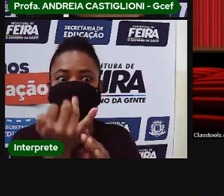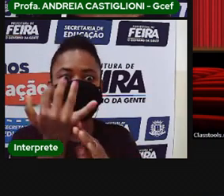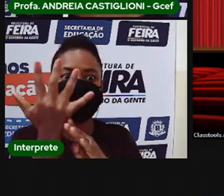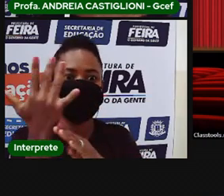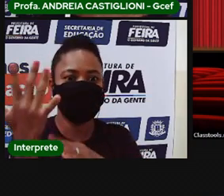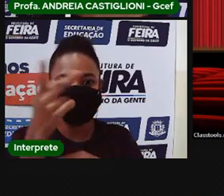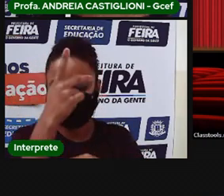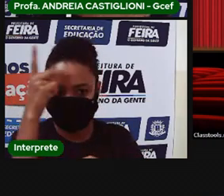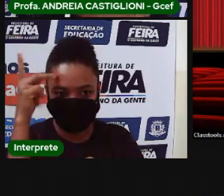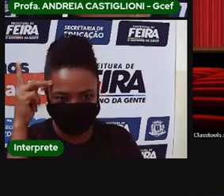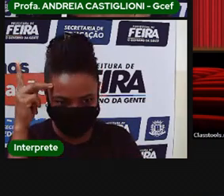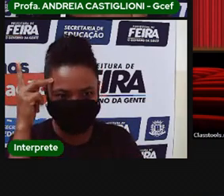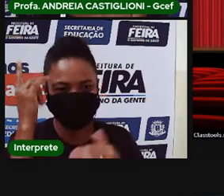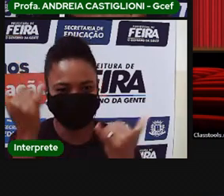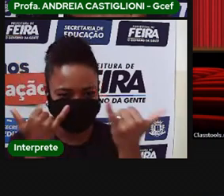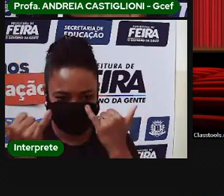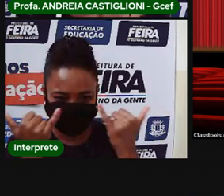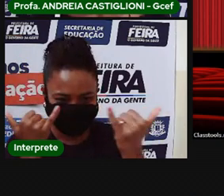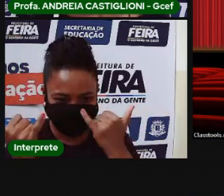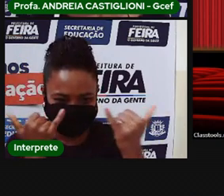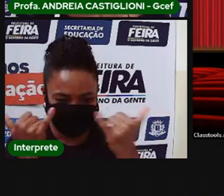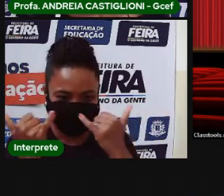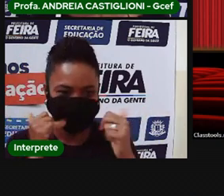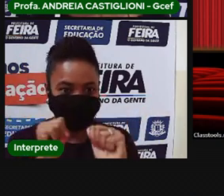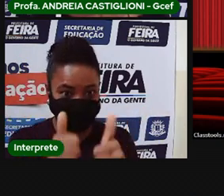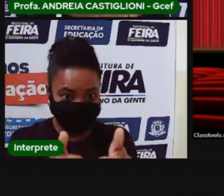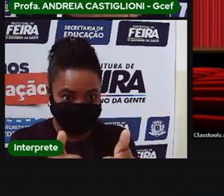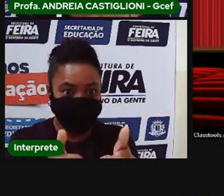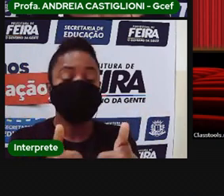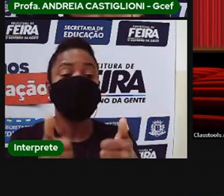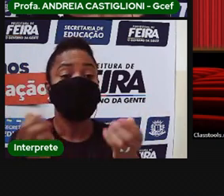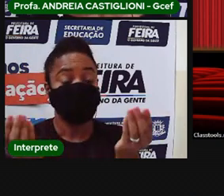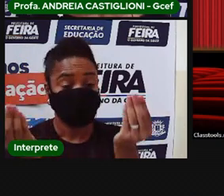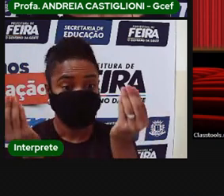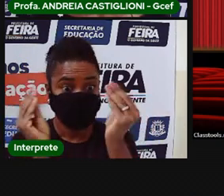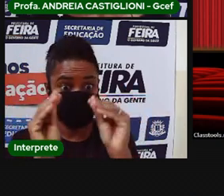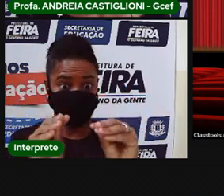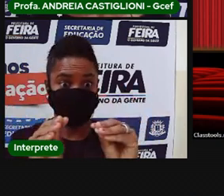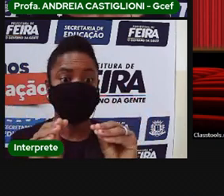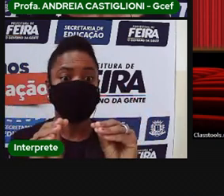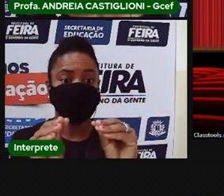para ouvirem a nossa voz. Certo? Então, postem aí.